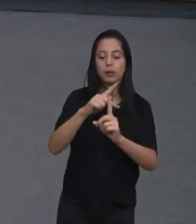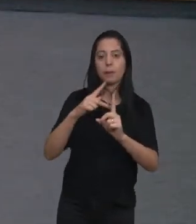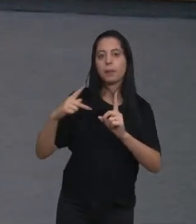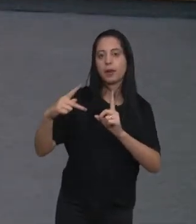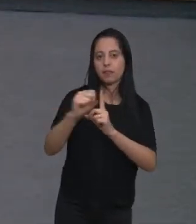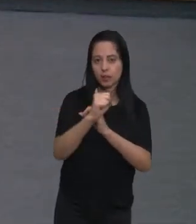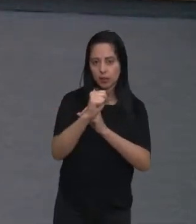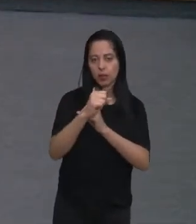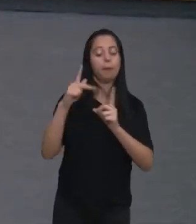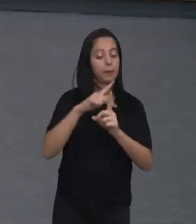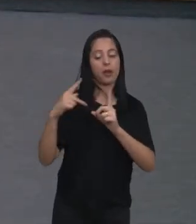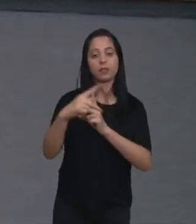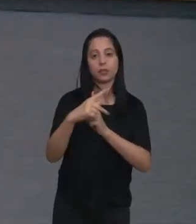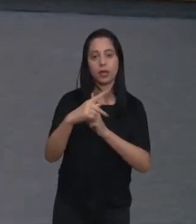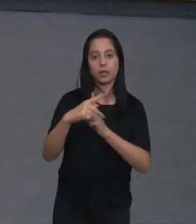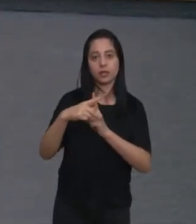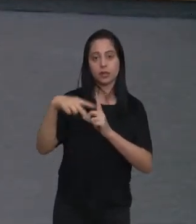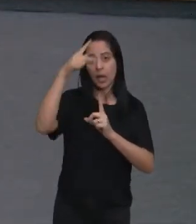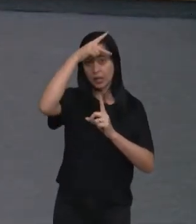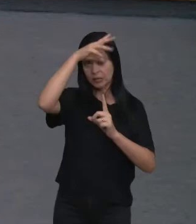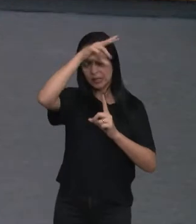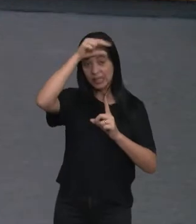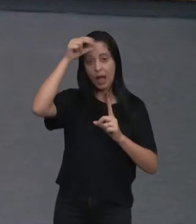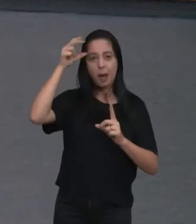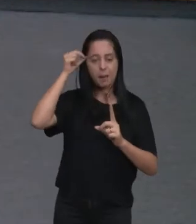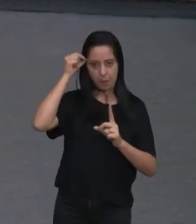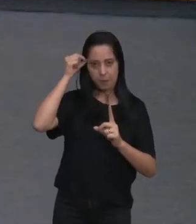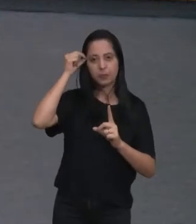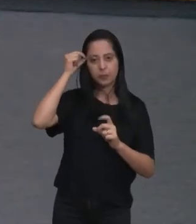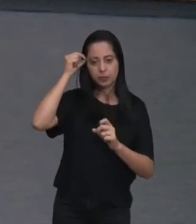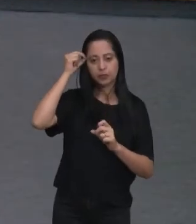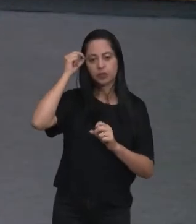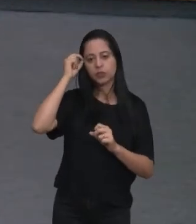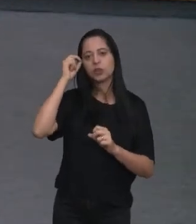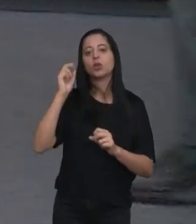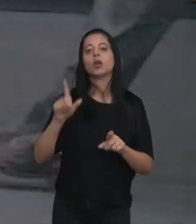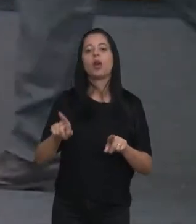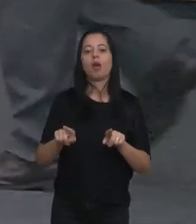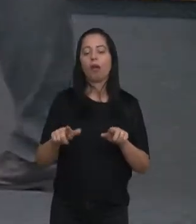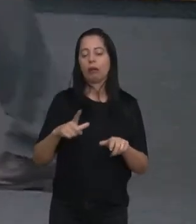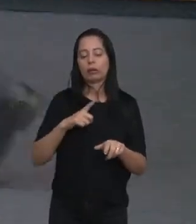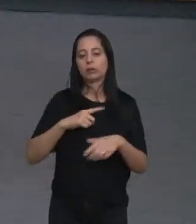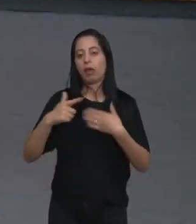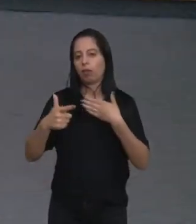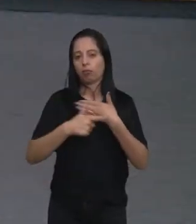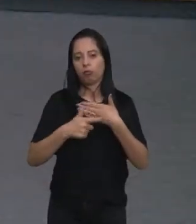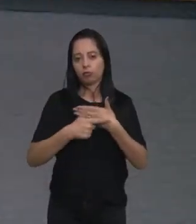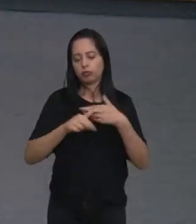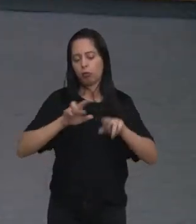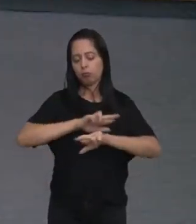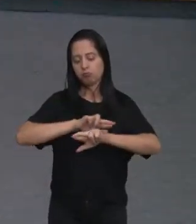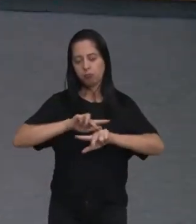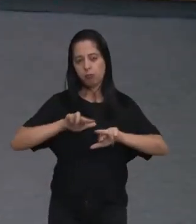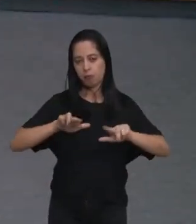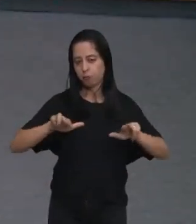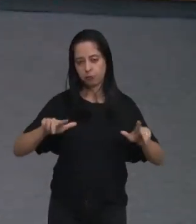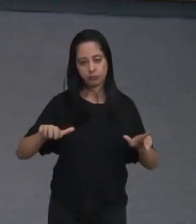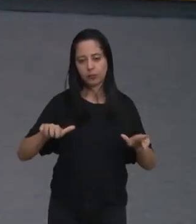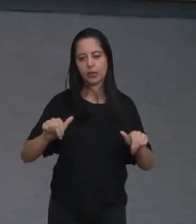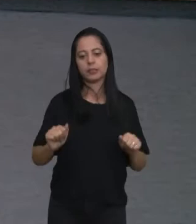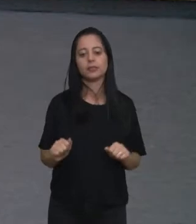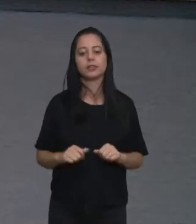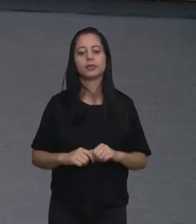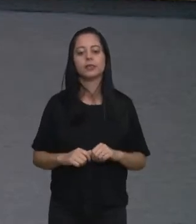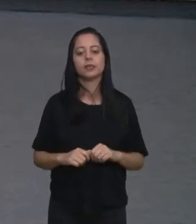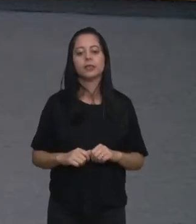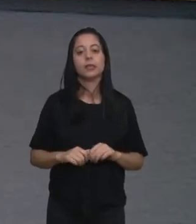servidores municipais ocupantes de cargo e provimento efetivo e da outras